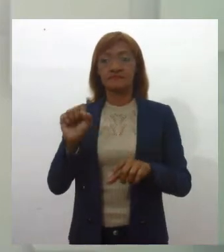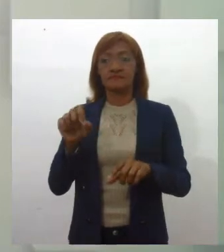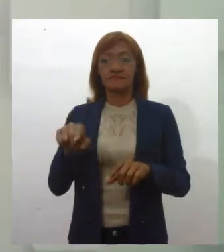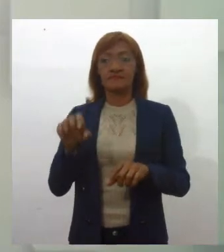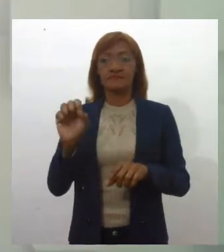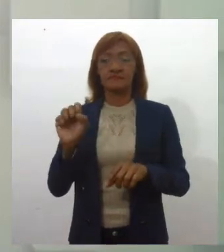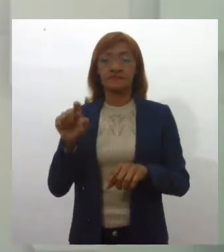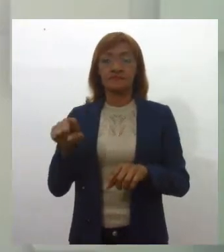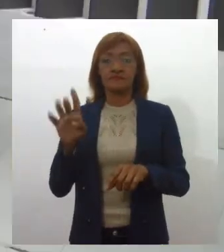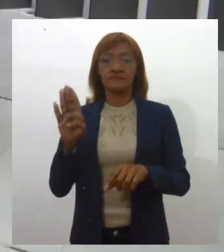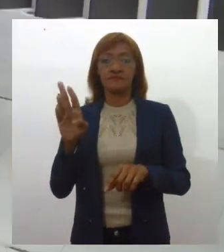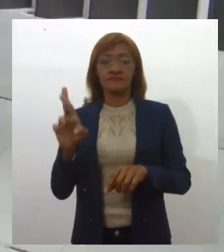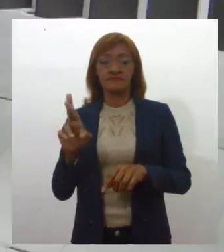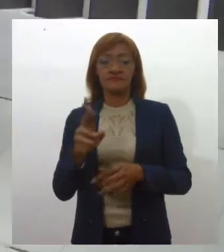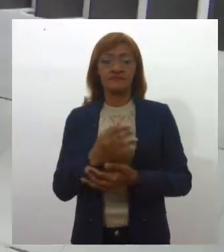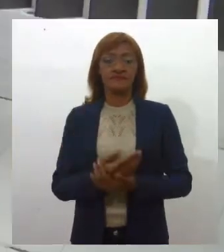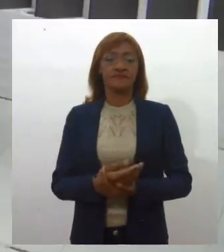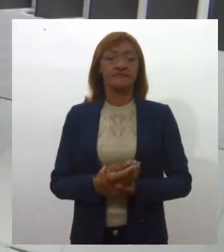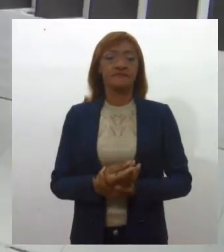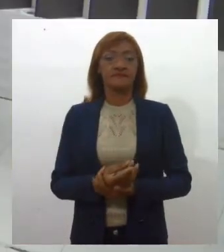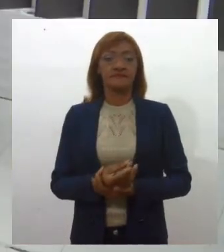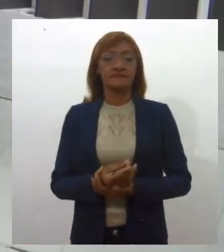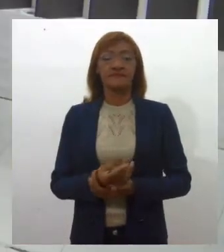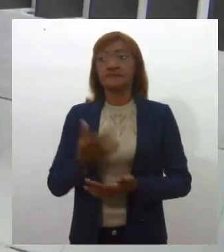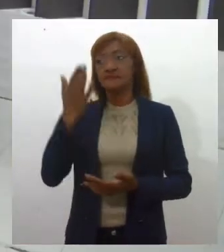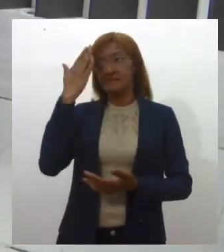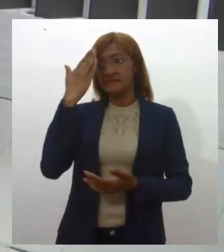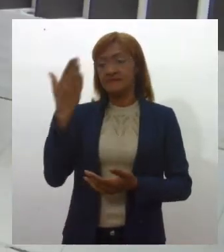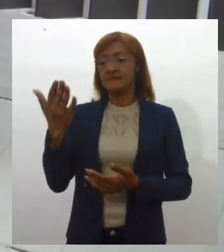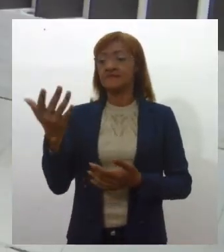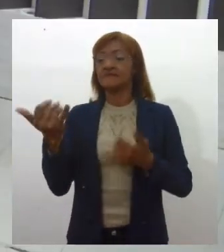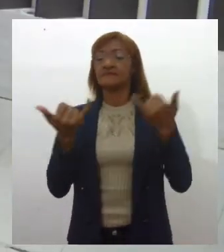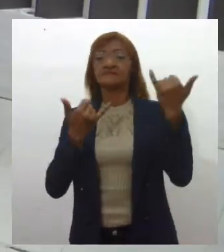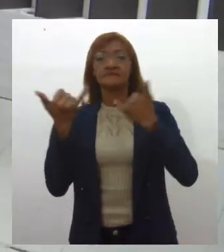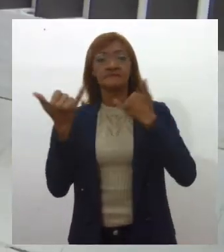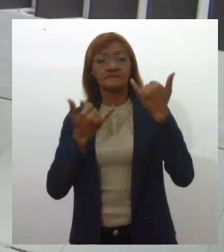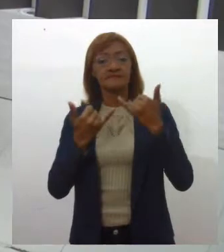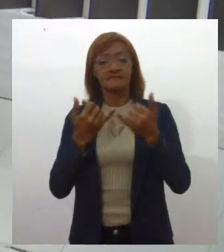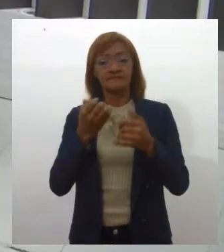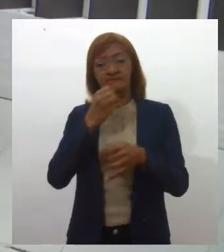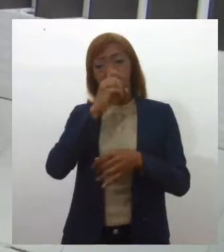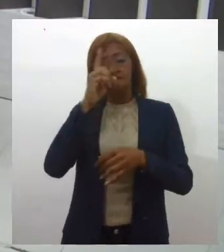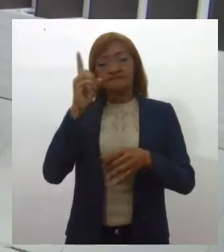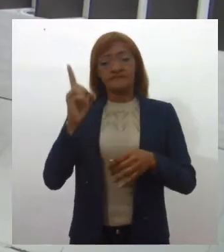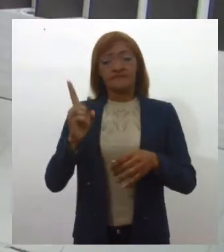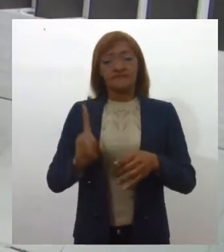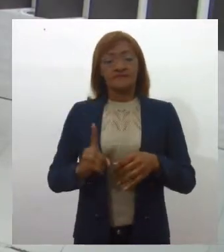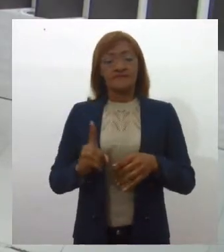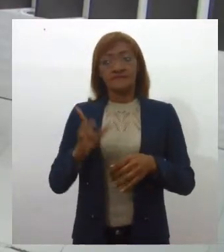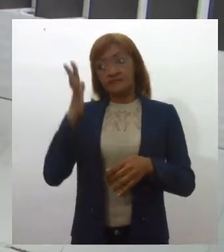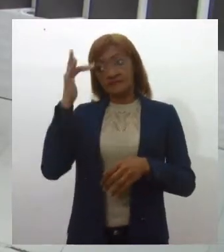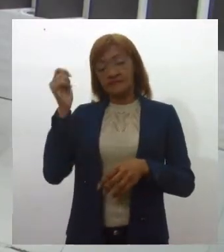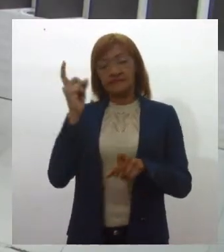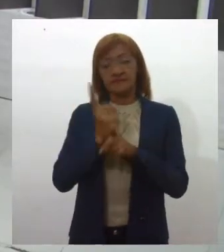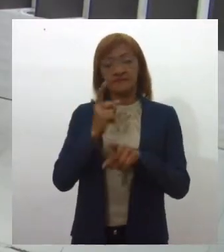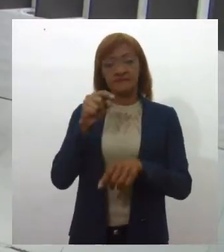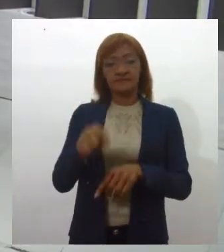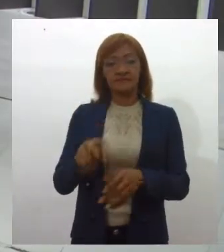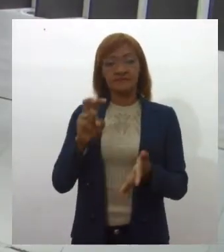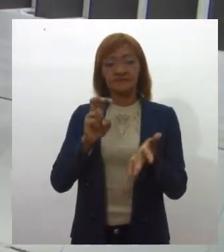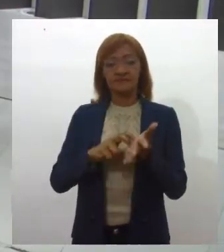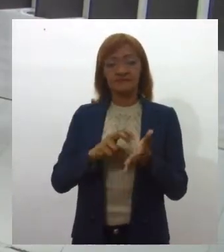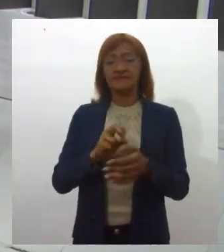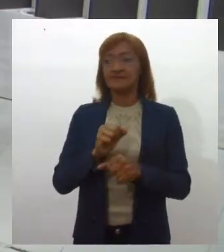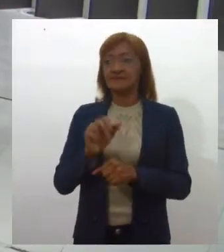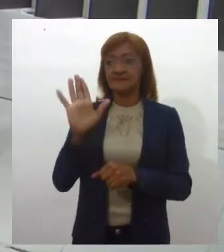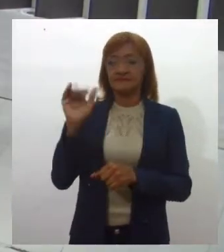al.sf.leg.br. Larissa? Exatamente. Júnior, obrigada pelas informações, tá? Tenha um bom dia e amanhã a gente se encontra no Jornal da Alese, primeira edição.